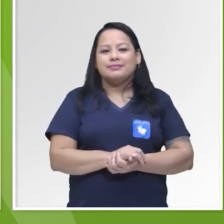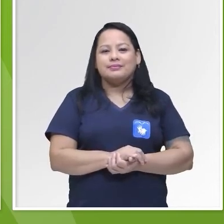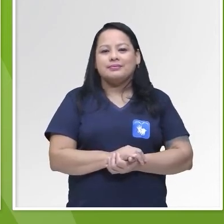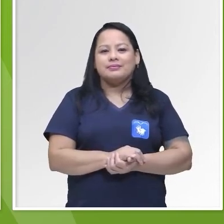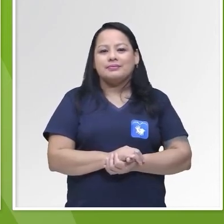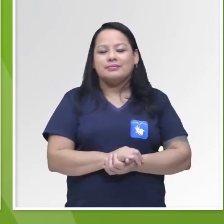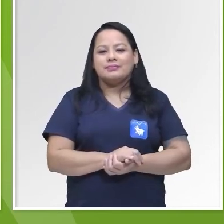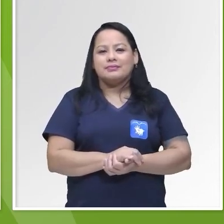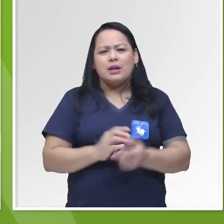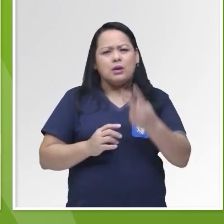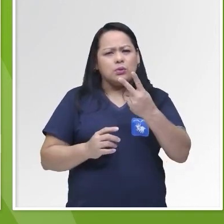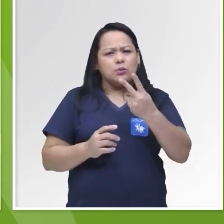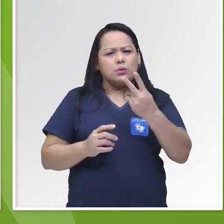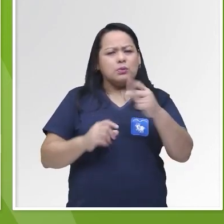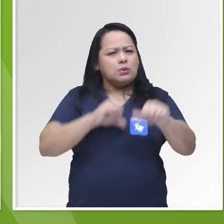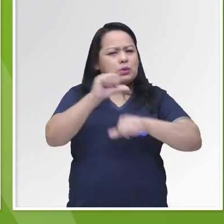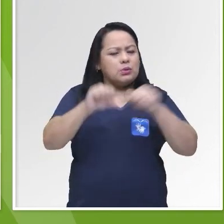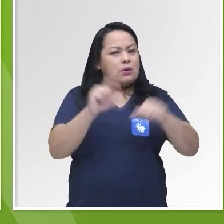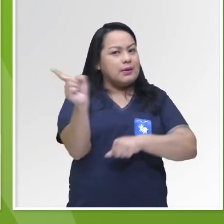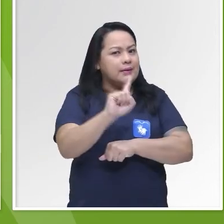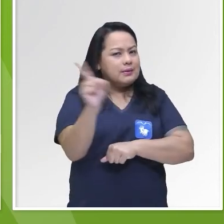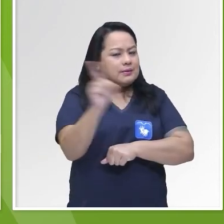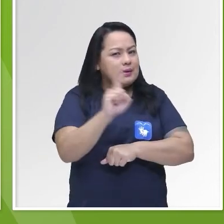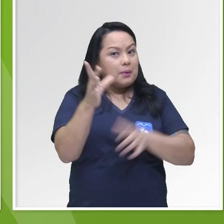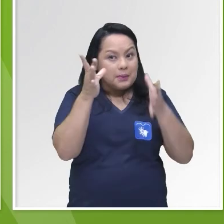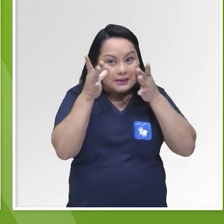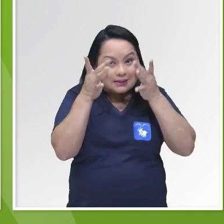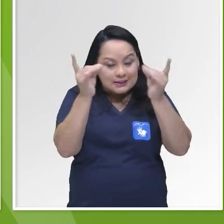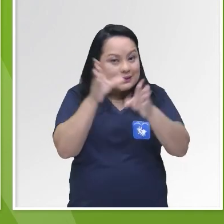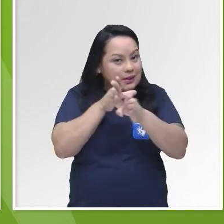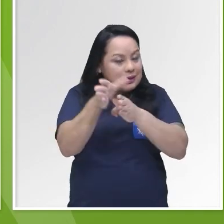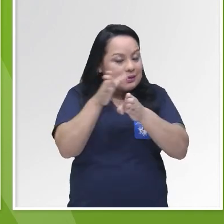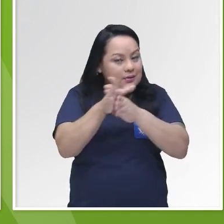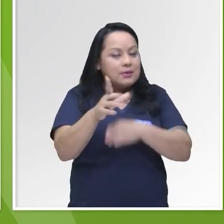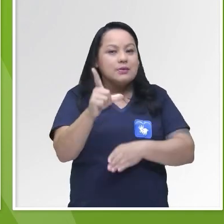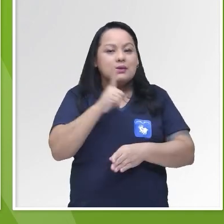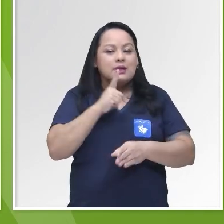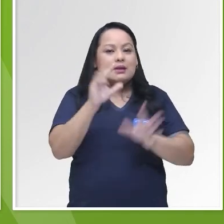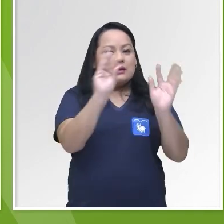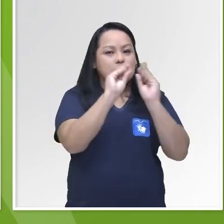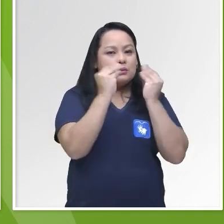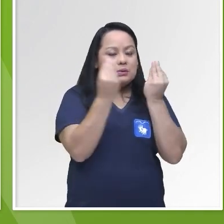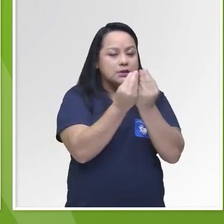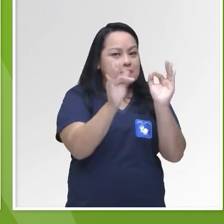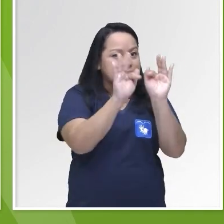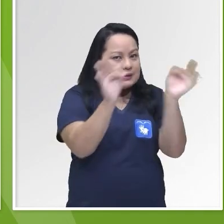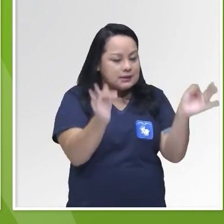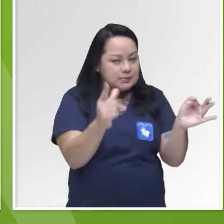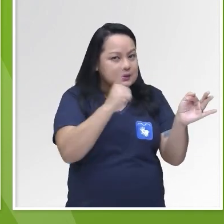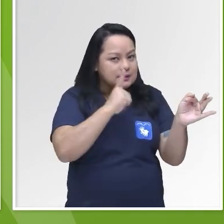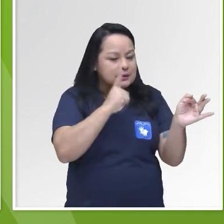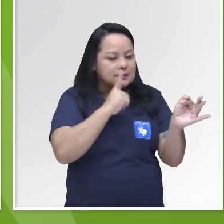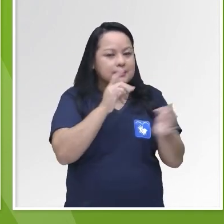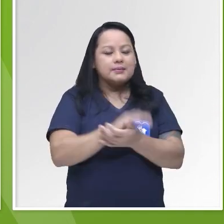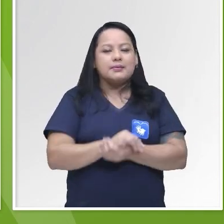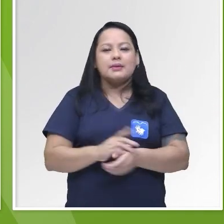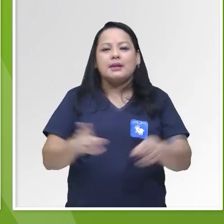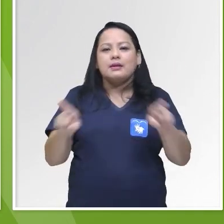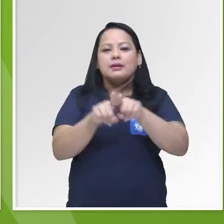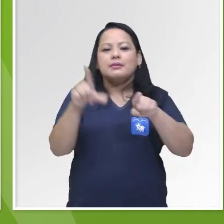não é dupla troca, presta bastante atenção, eu tenho uma substância simples, e eu